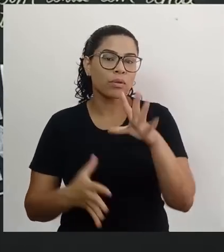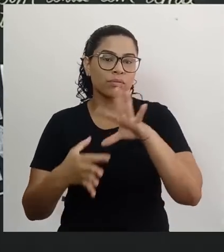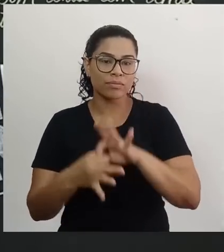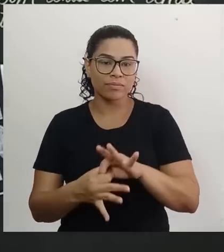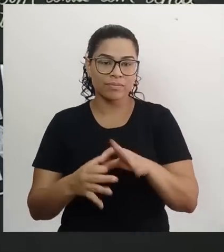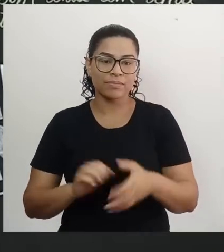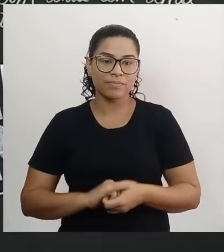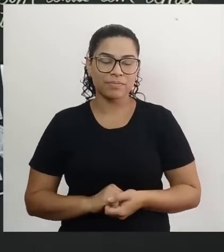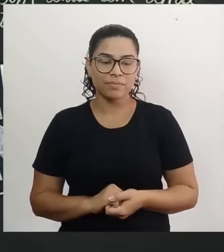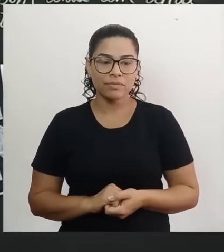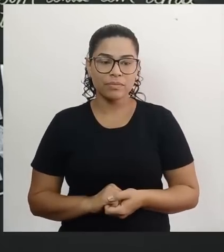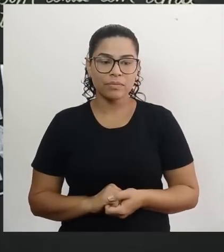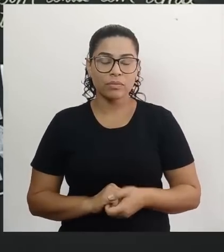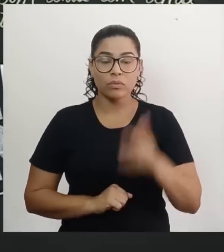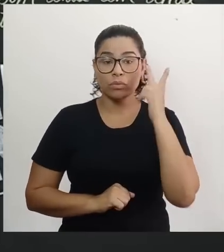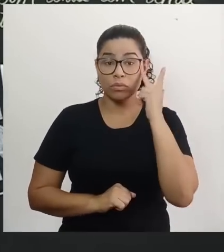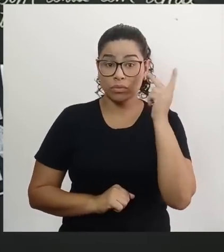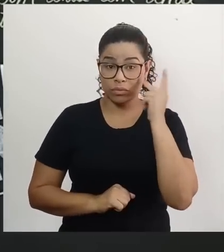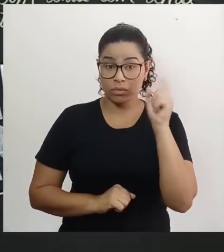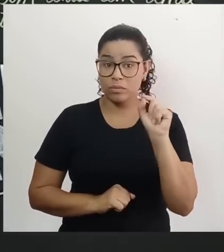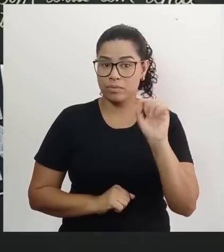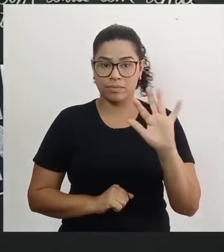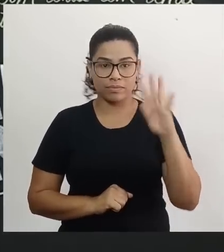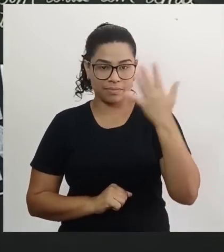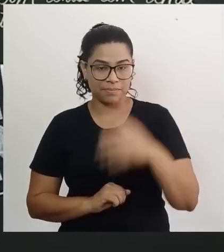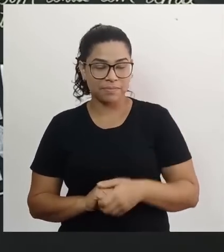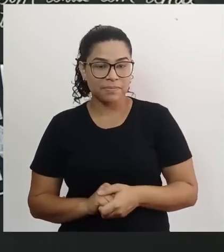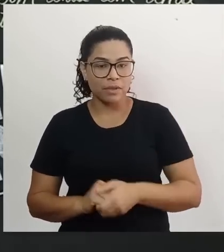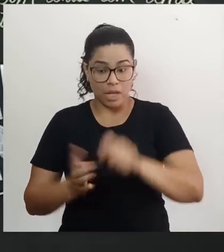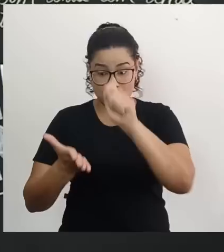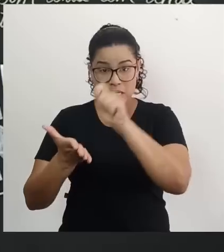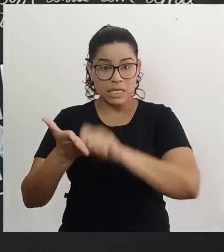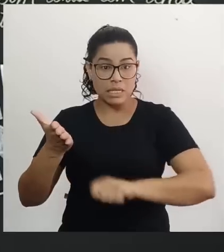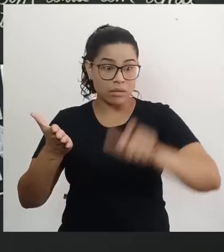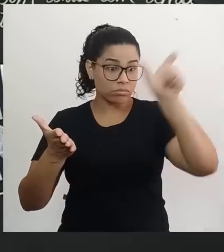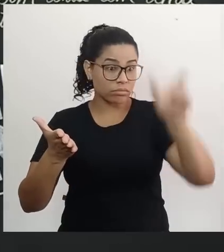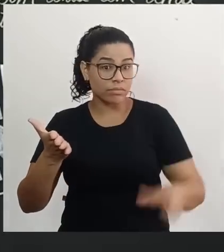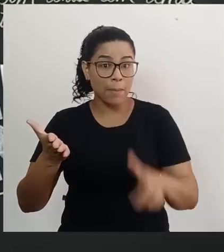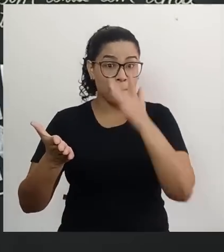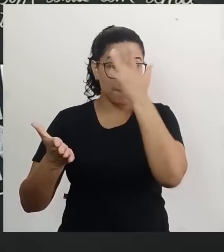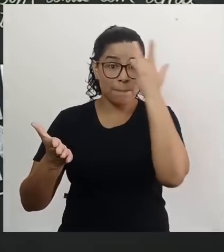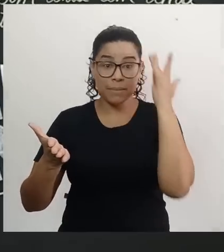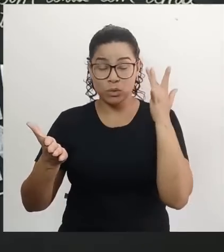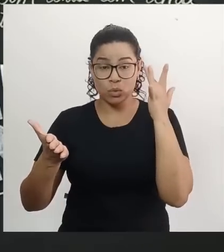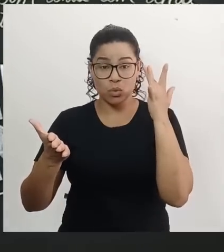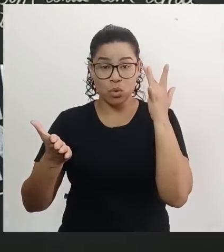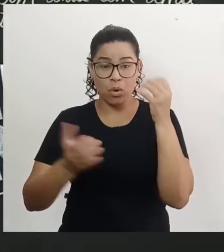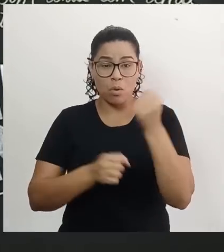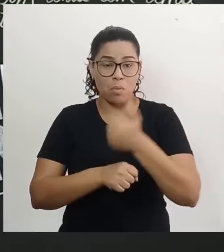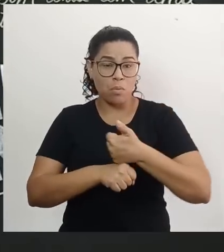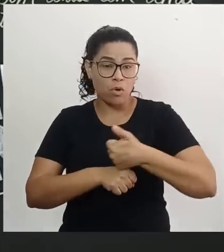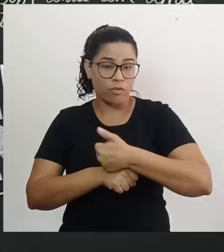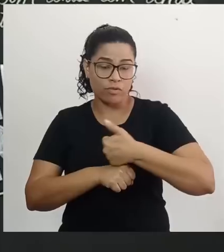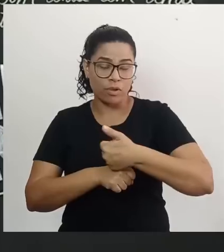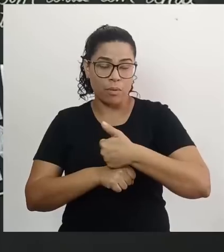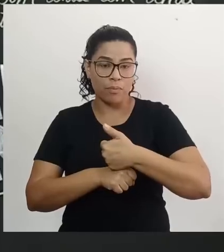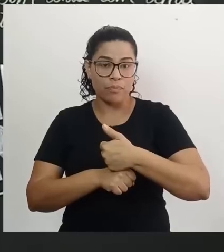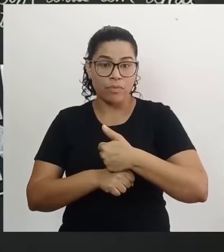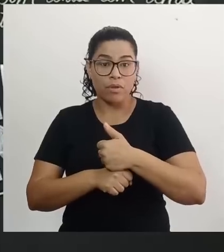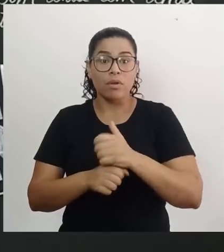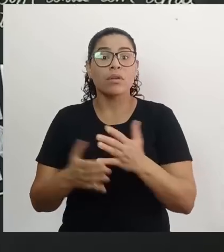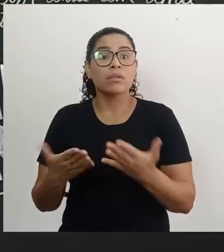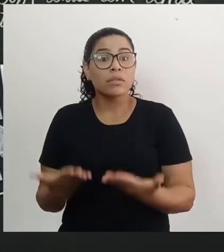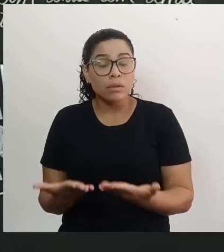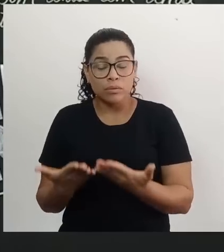ok? Geralmente, o texto de uma editorial ele não é assinado por um jornalista em especial. O editorial